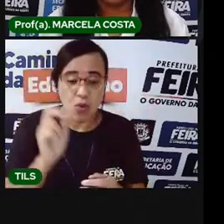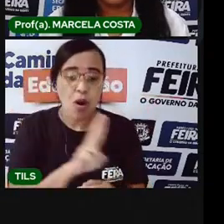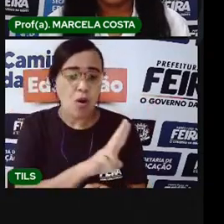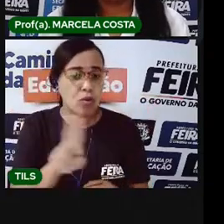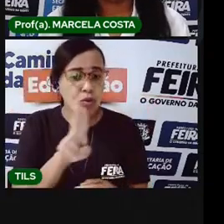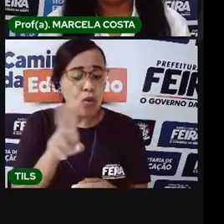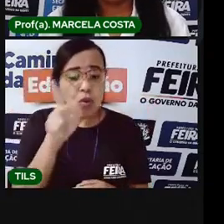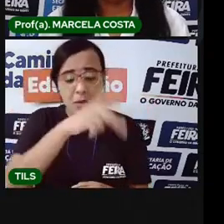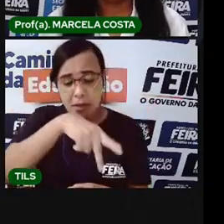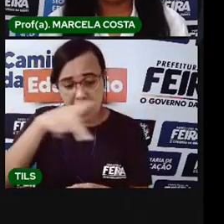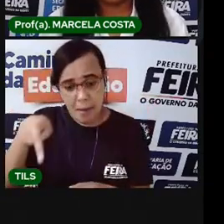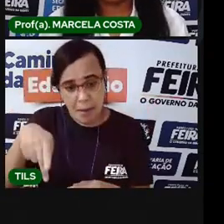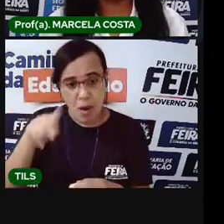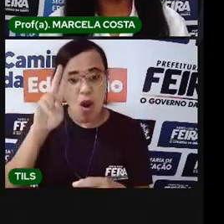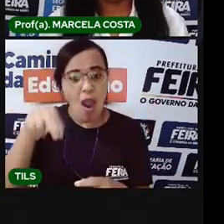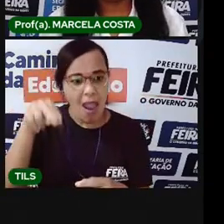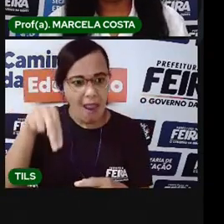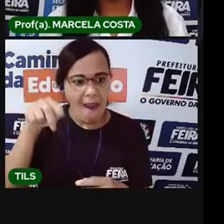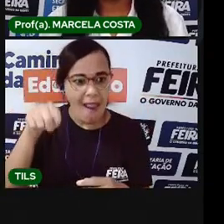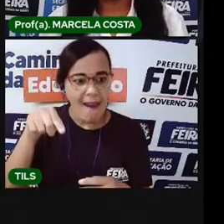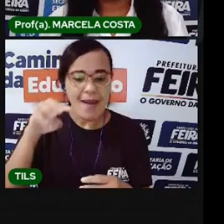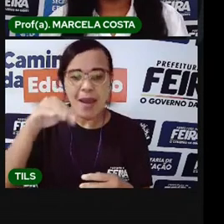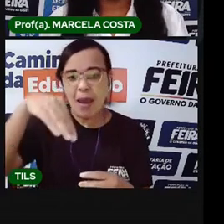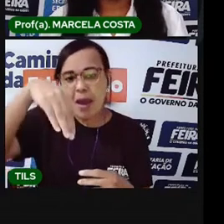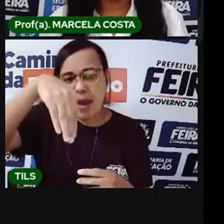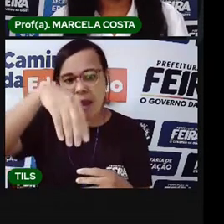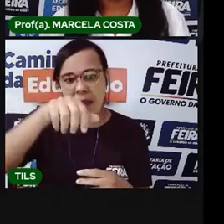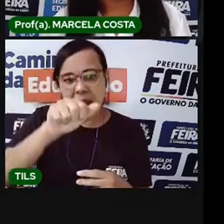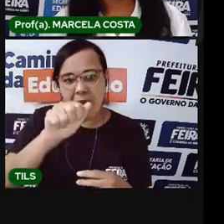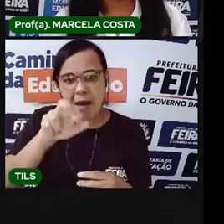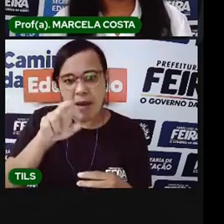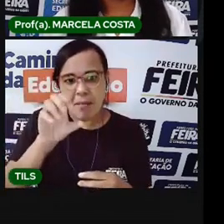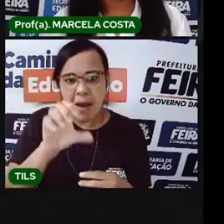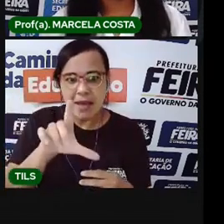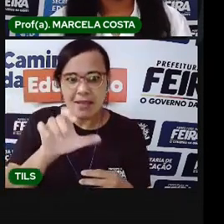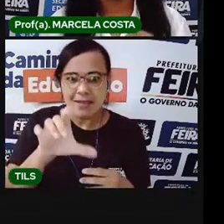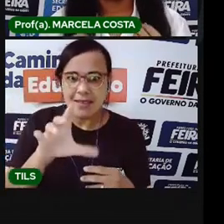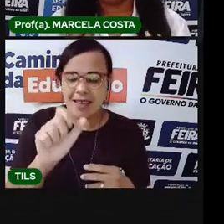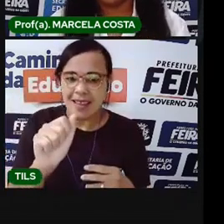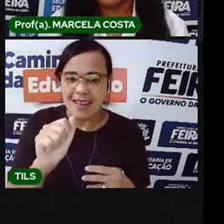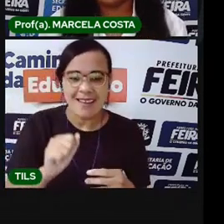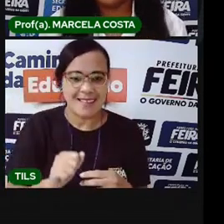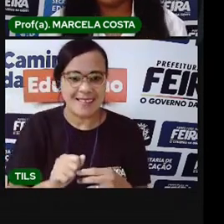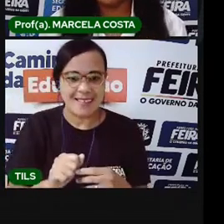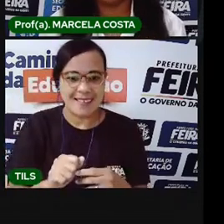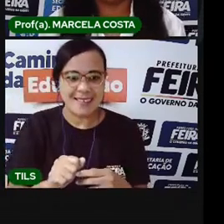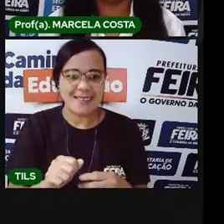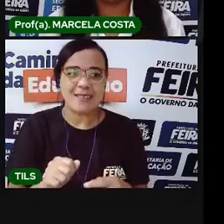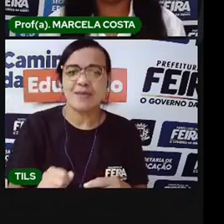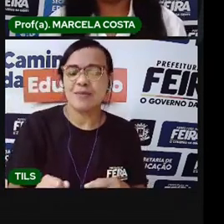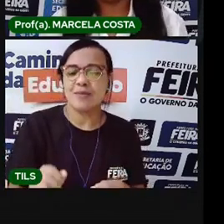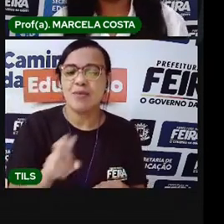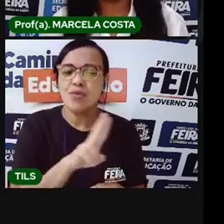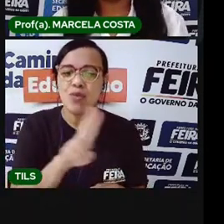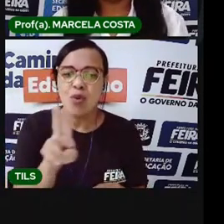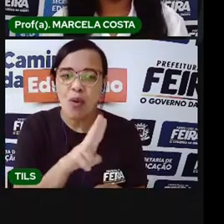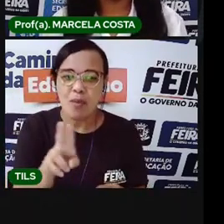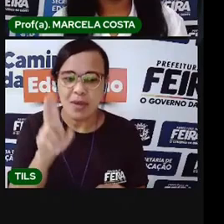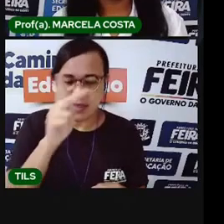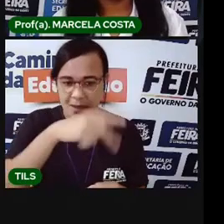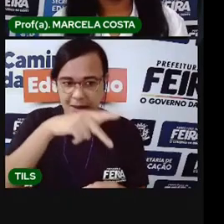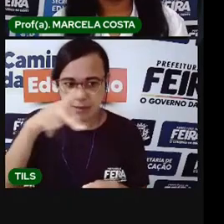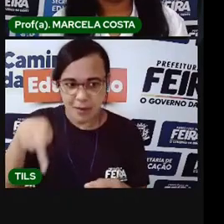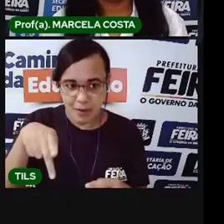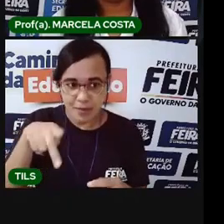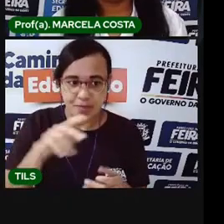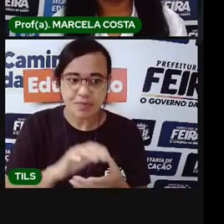meu nome. Meu nome é Marcela e ele pode ser apresentado de duas maneiras. Falada, como eu estou fazendo aqui com vocês,